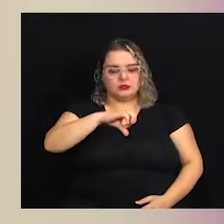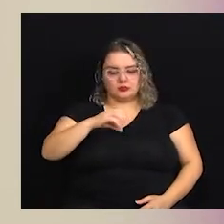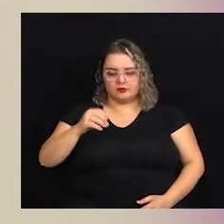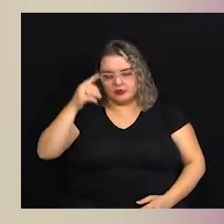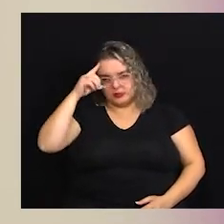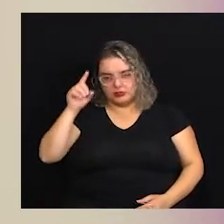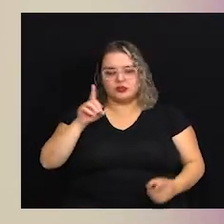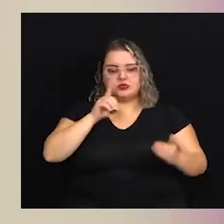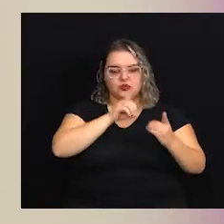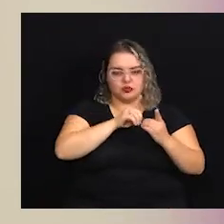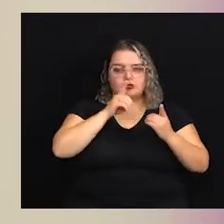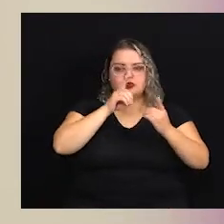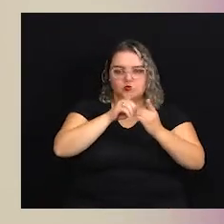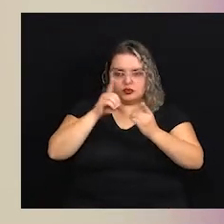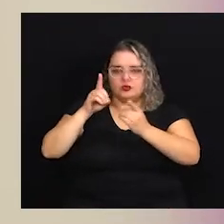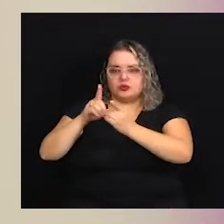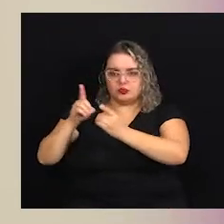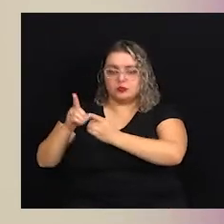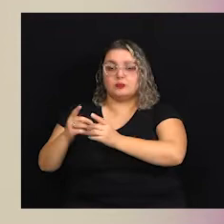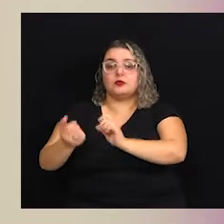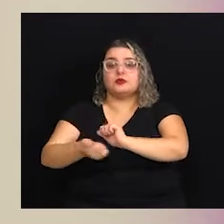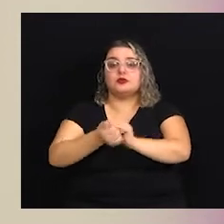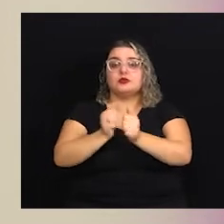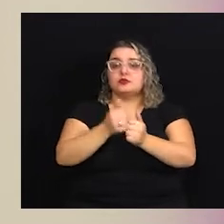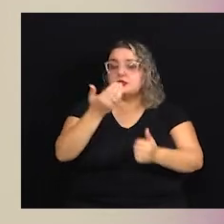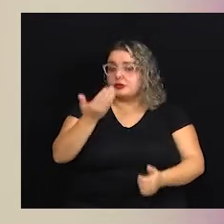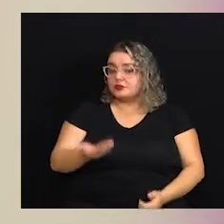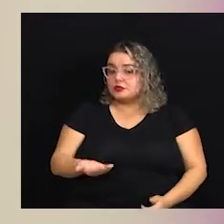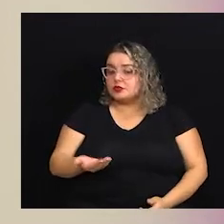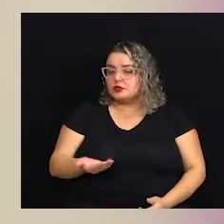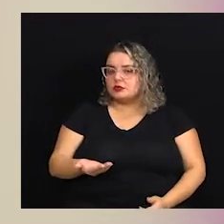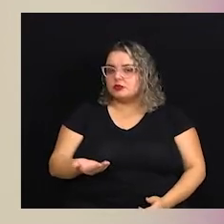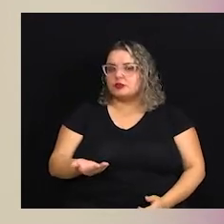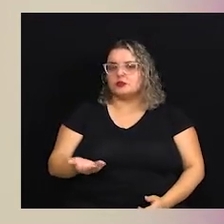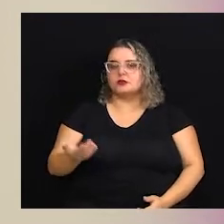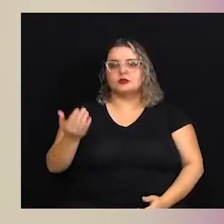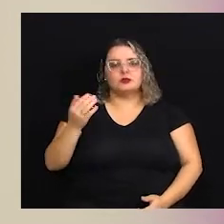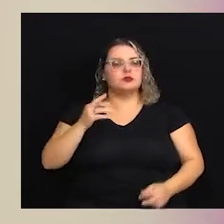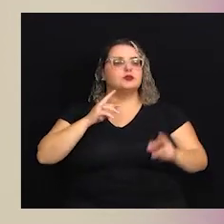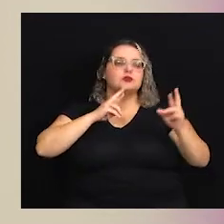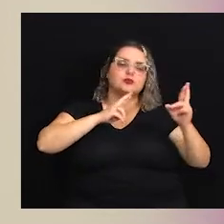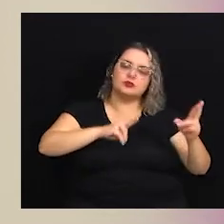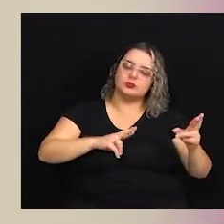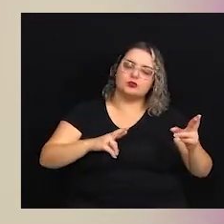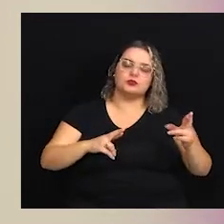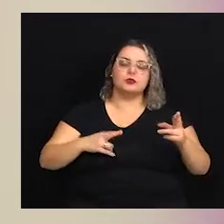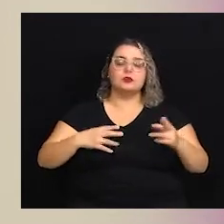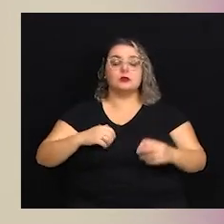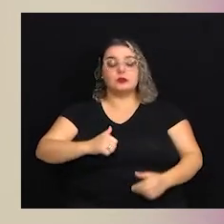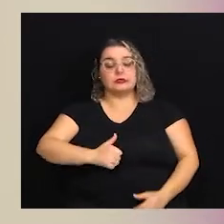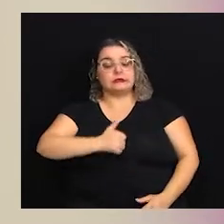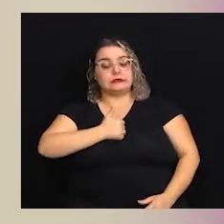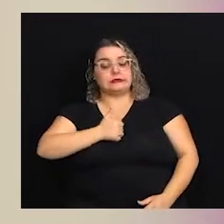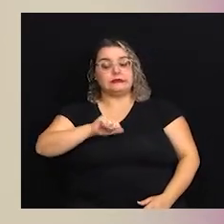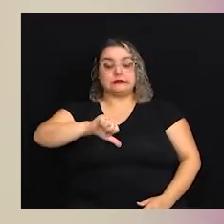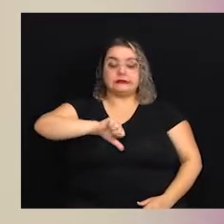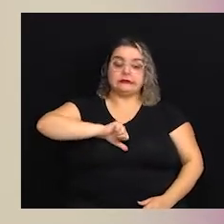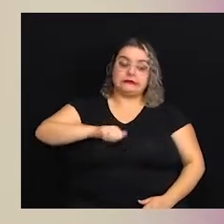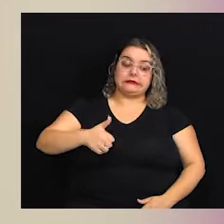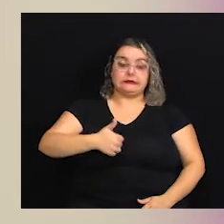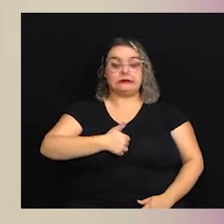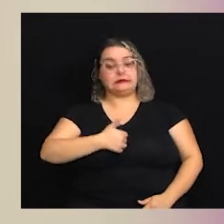60, daqui a mais 90 dias. Para quê? Para eu ajustar você, para eu ajustar o seu sono, o seu